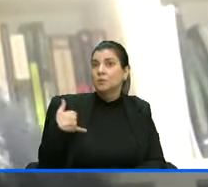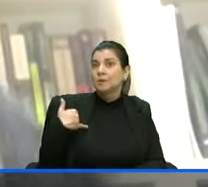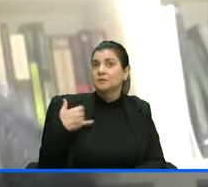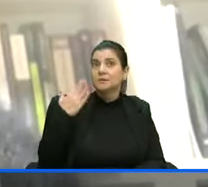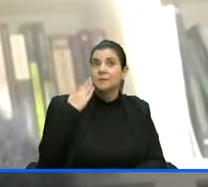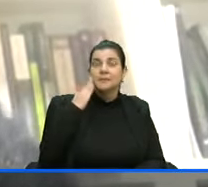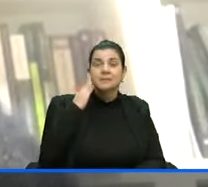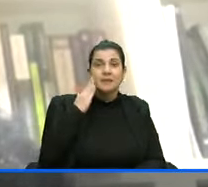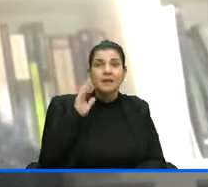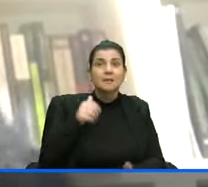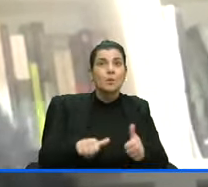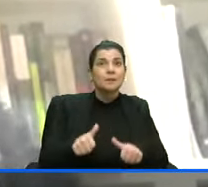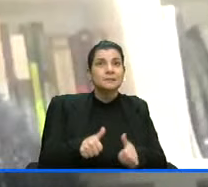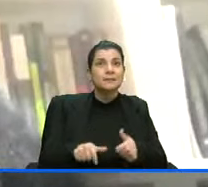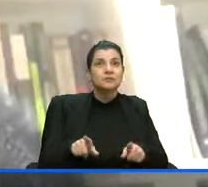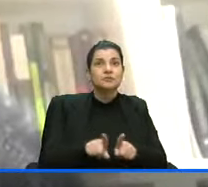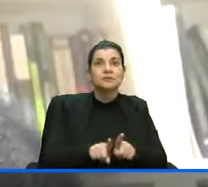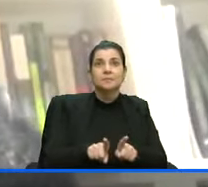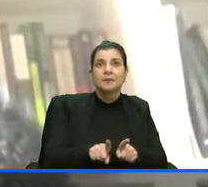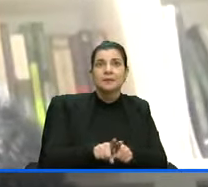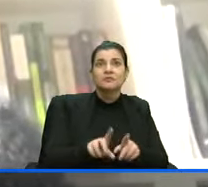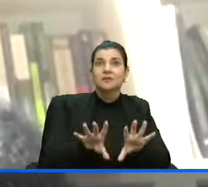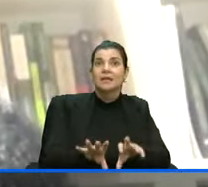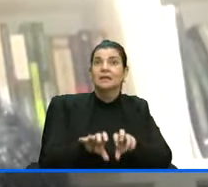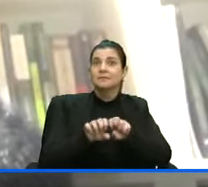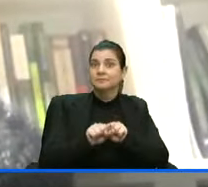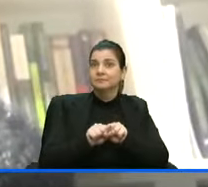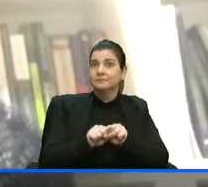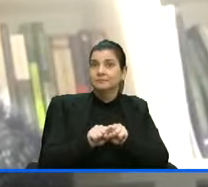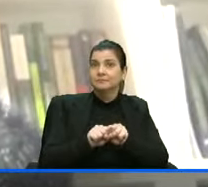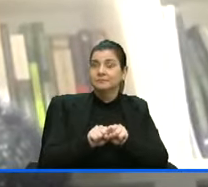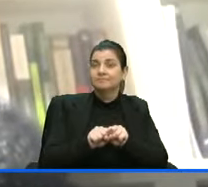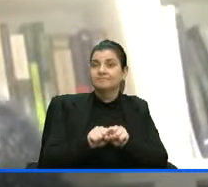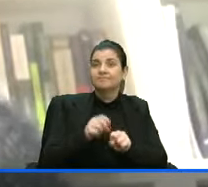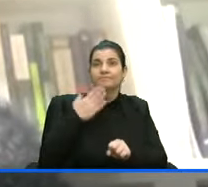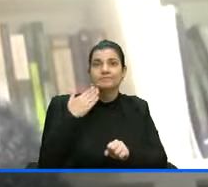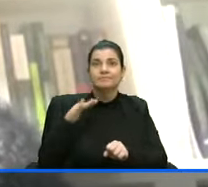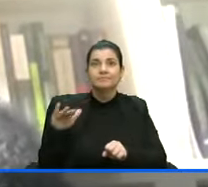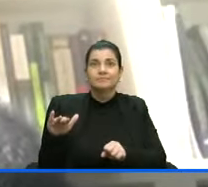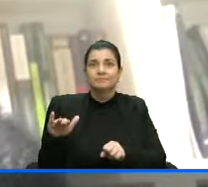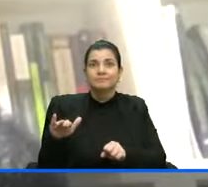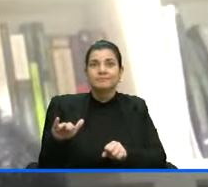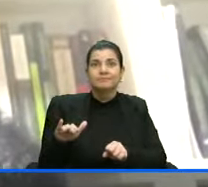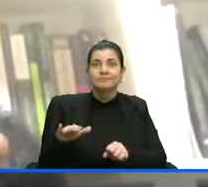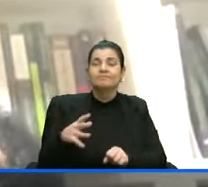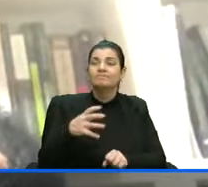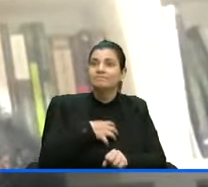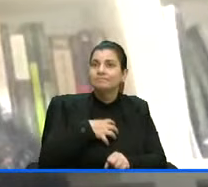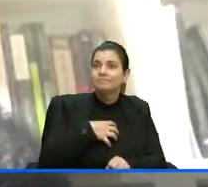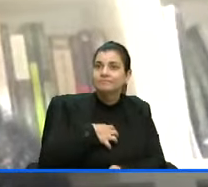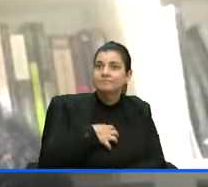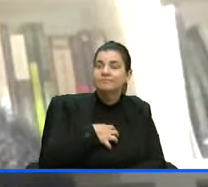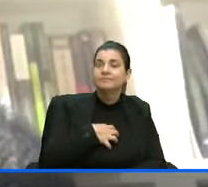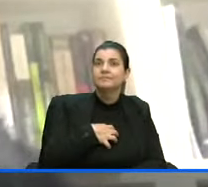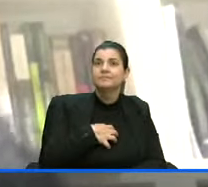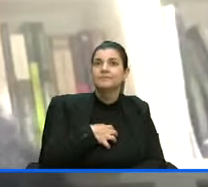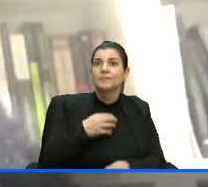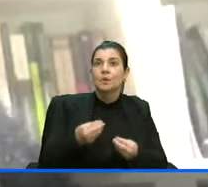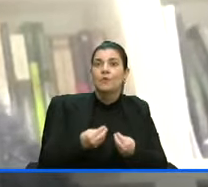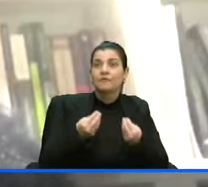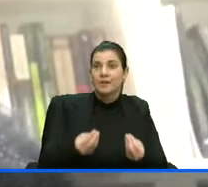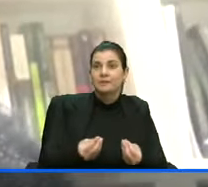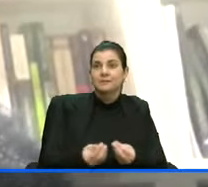na qualidade também de estar acolhendo essas crianças em termos de condições de